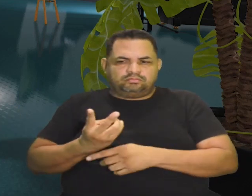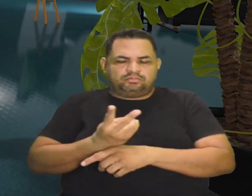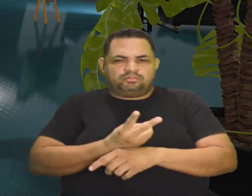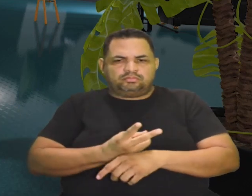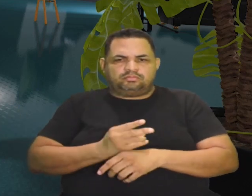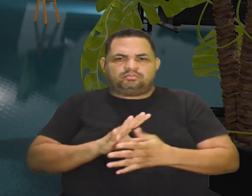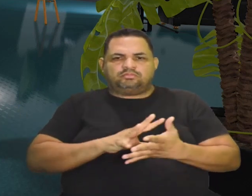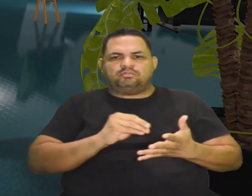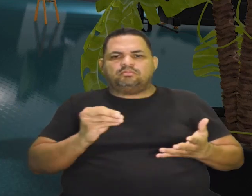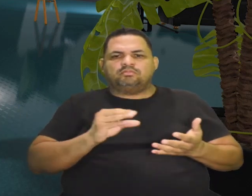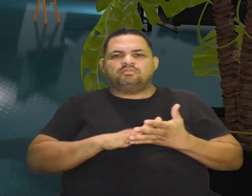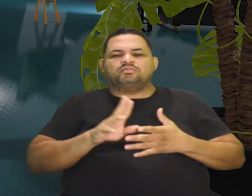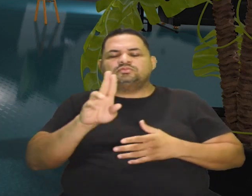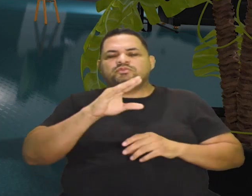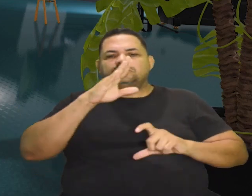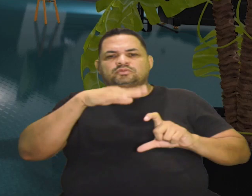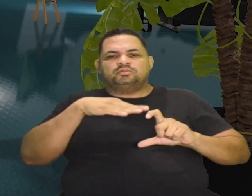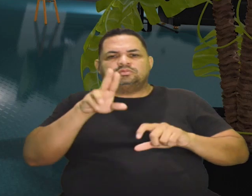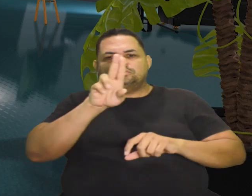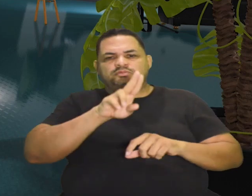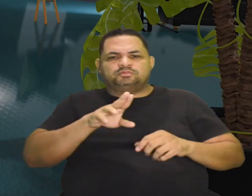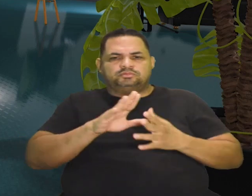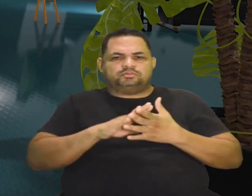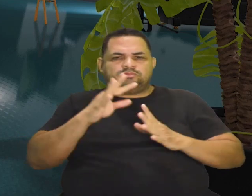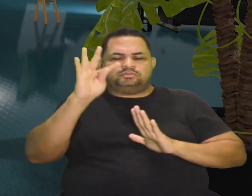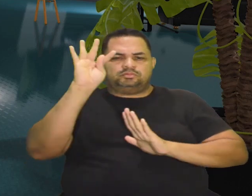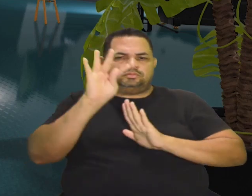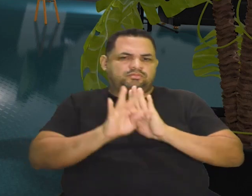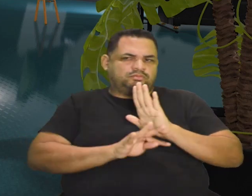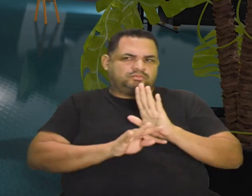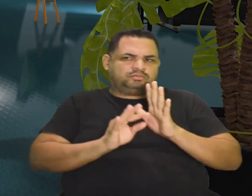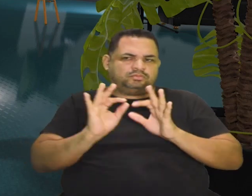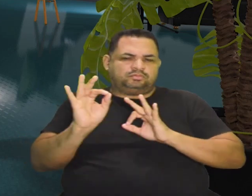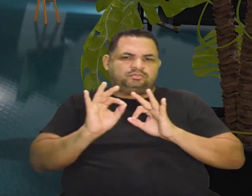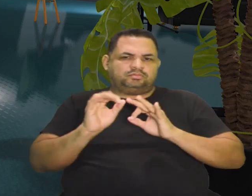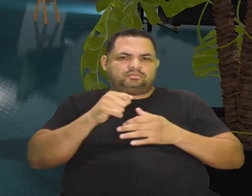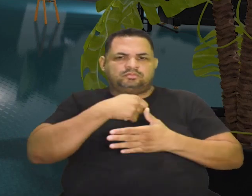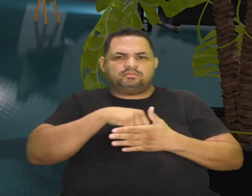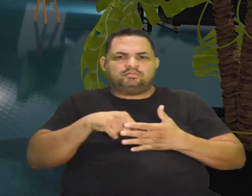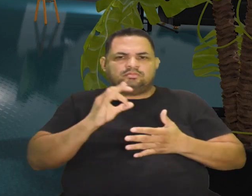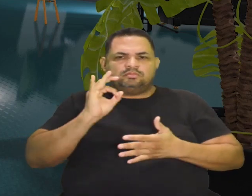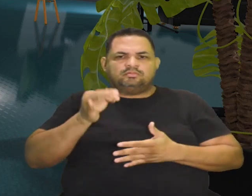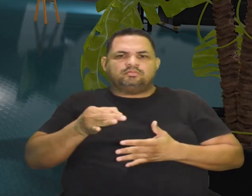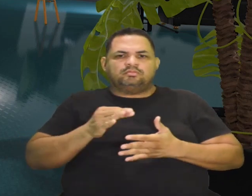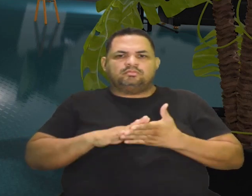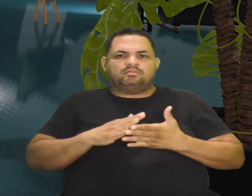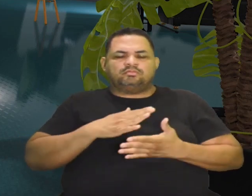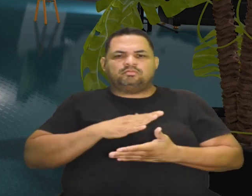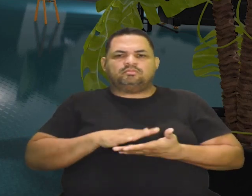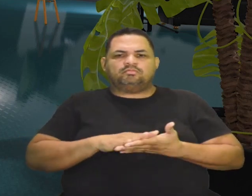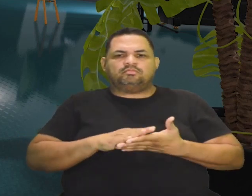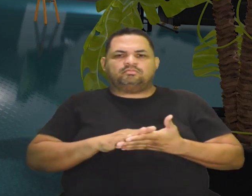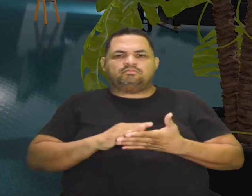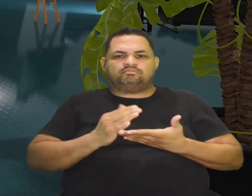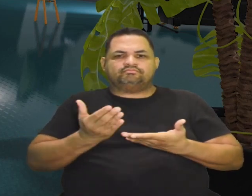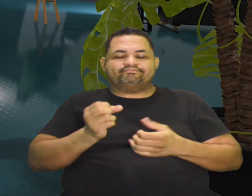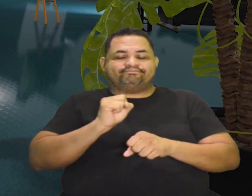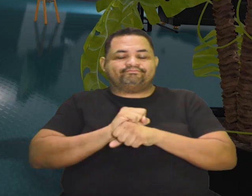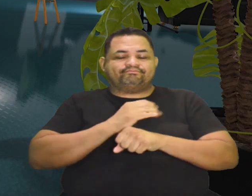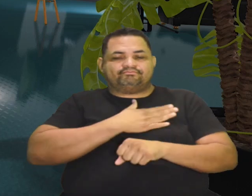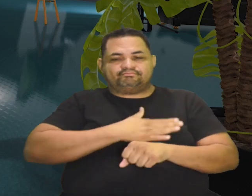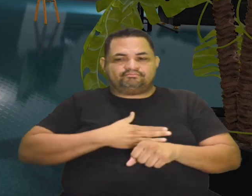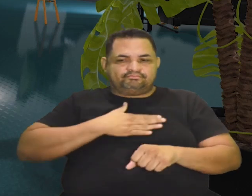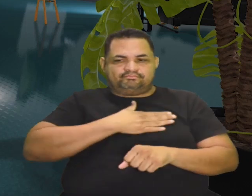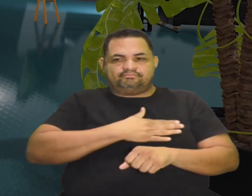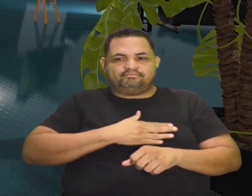mitos, né, por meio dos textos que foram escritos, certo? Então, queridos, espero que vocês tenham gostado dessa